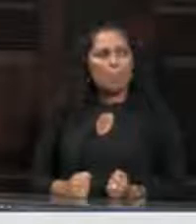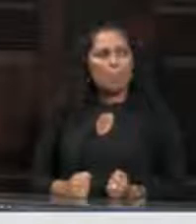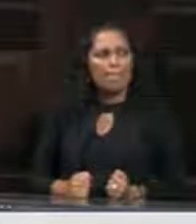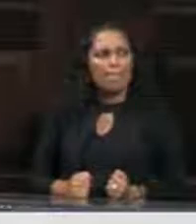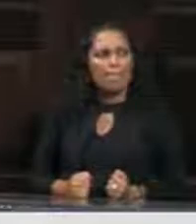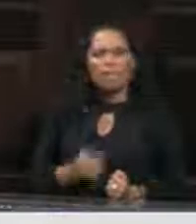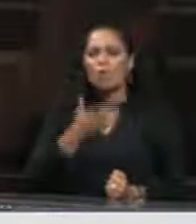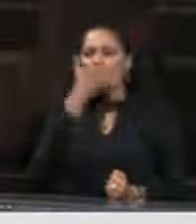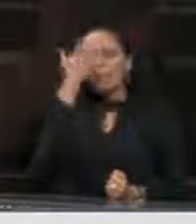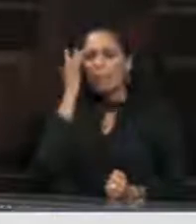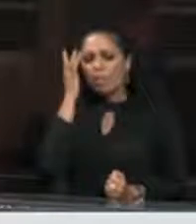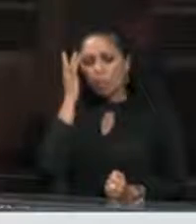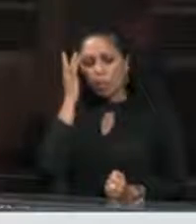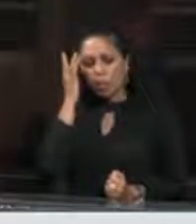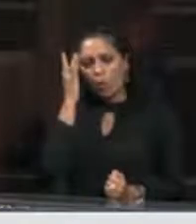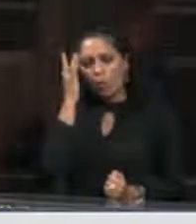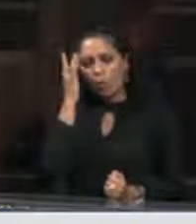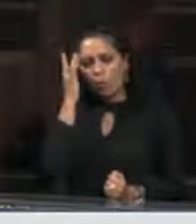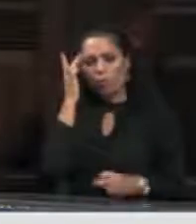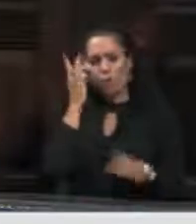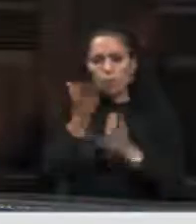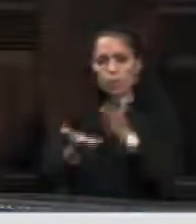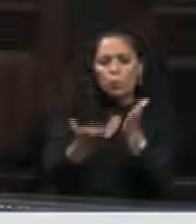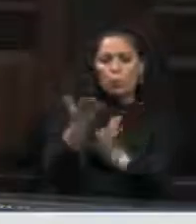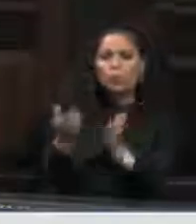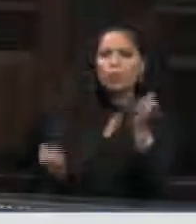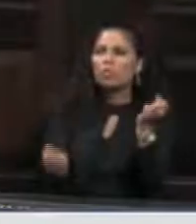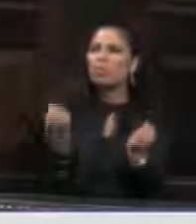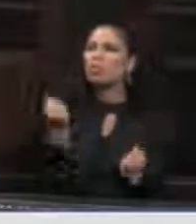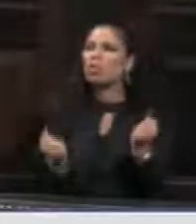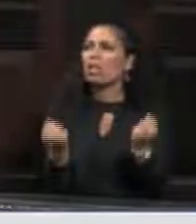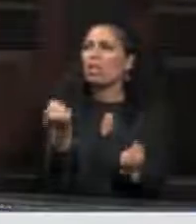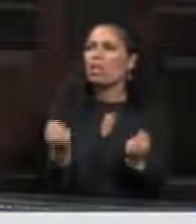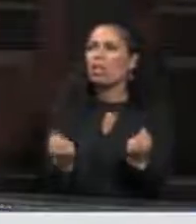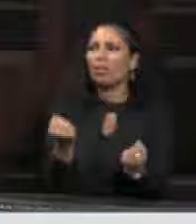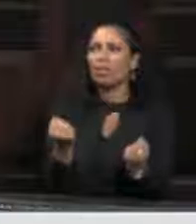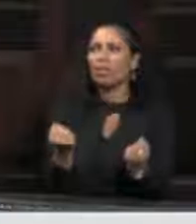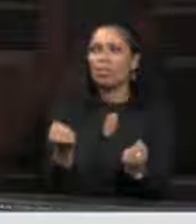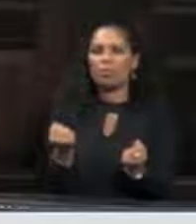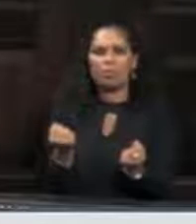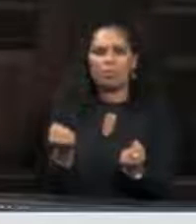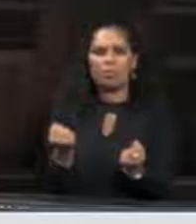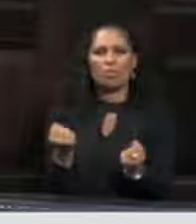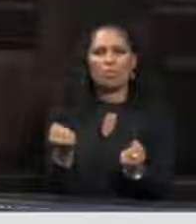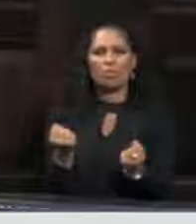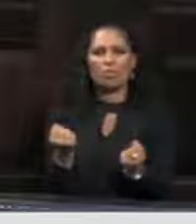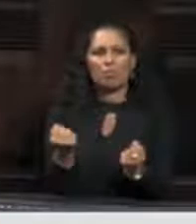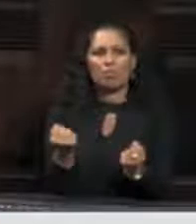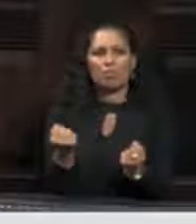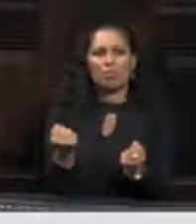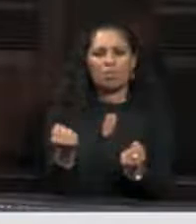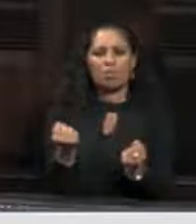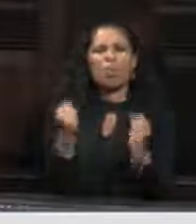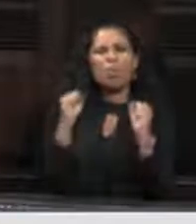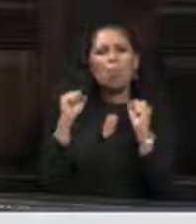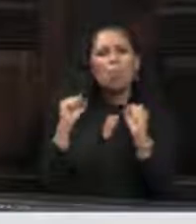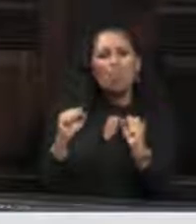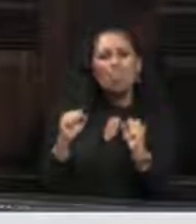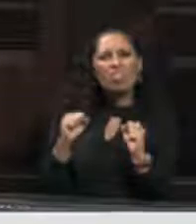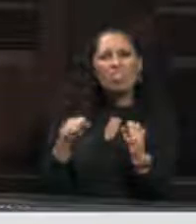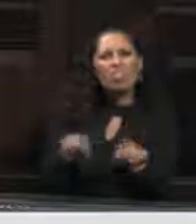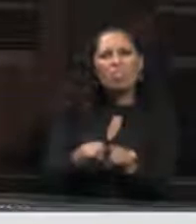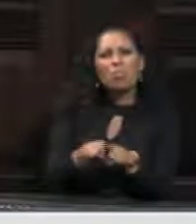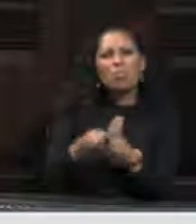guardador de veículo, é essa lista que contém exatamente esta matéria? E aí